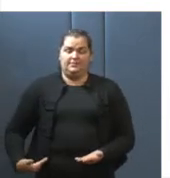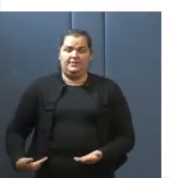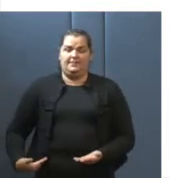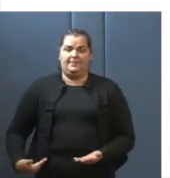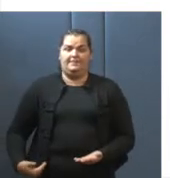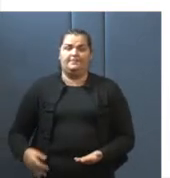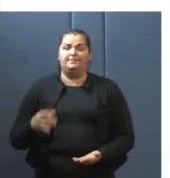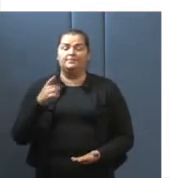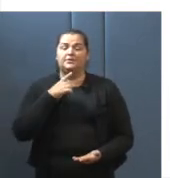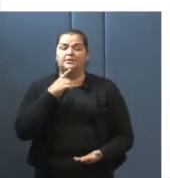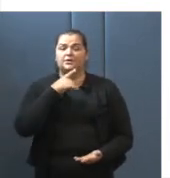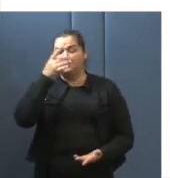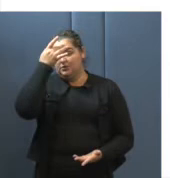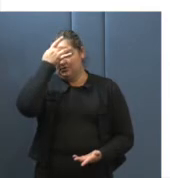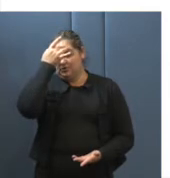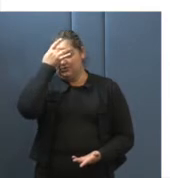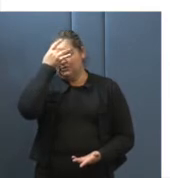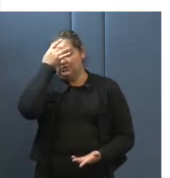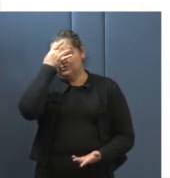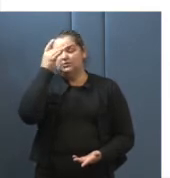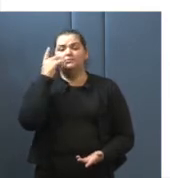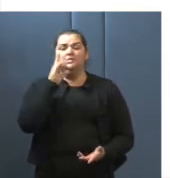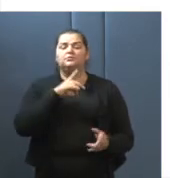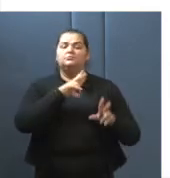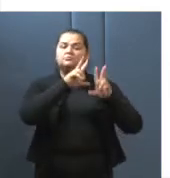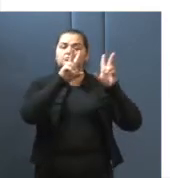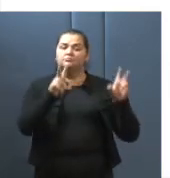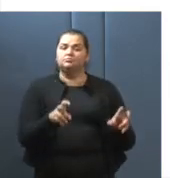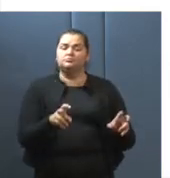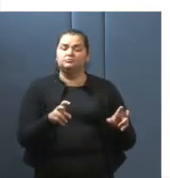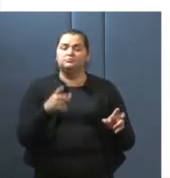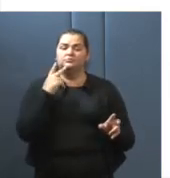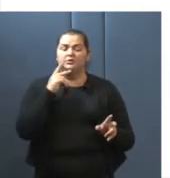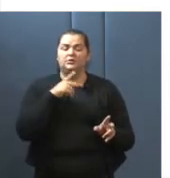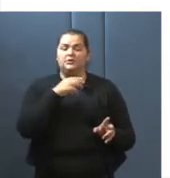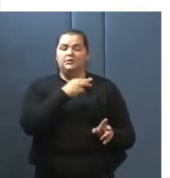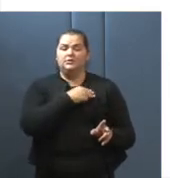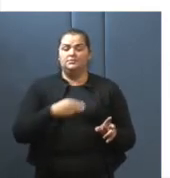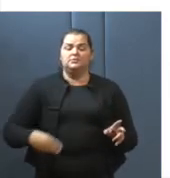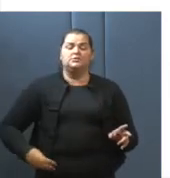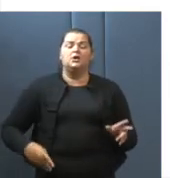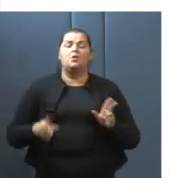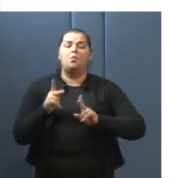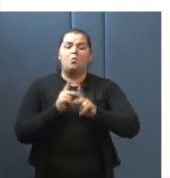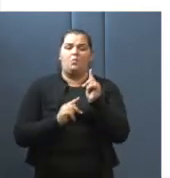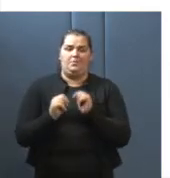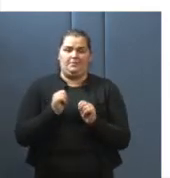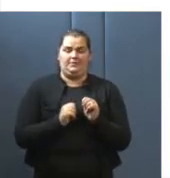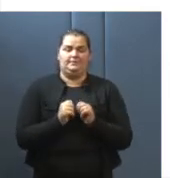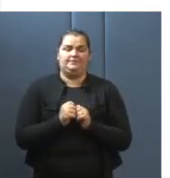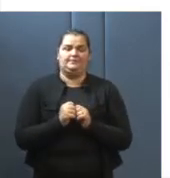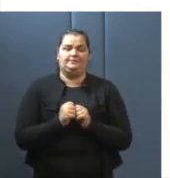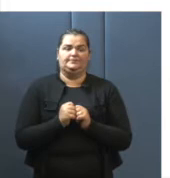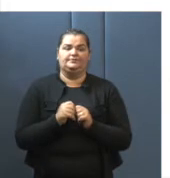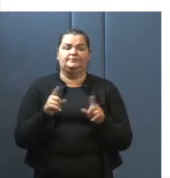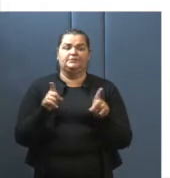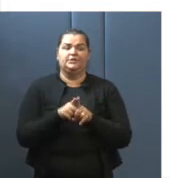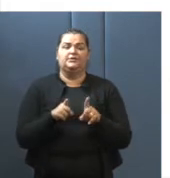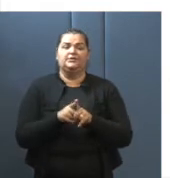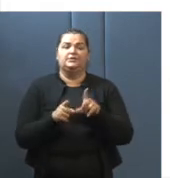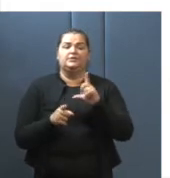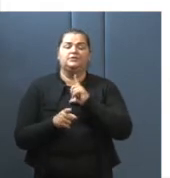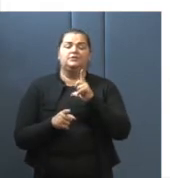que a gente tenha consciência, isso é apenas um dos braços de atuação do Ministério da Economia. Nós temos um braço de